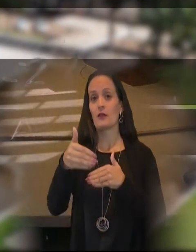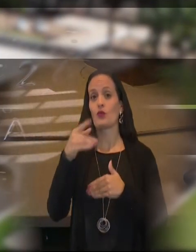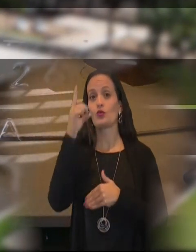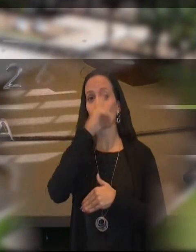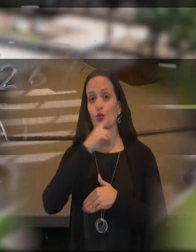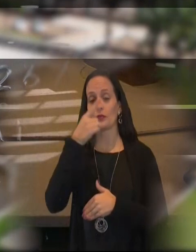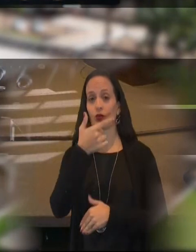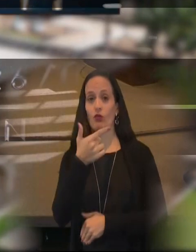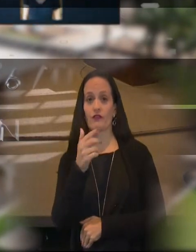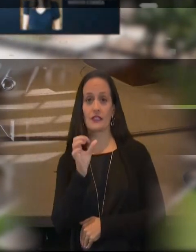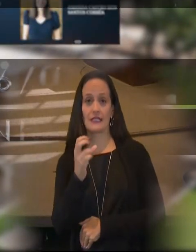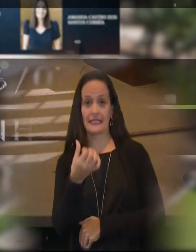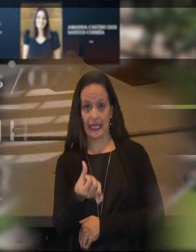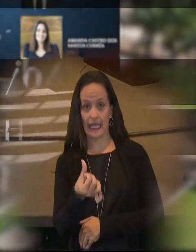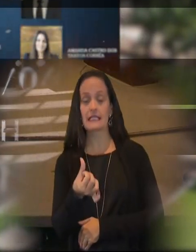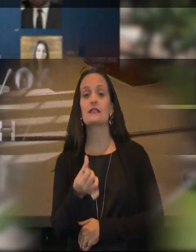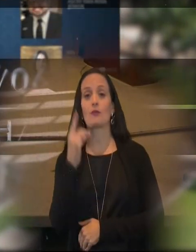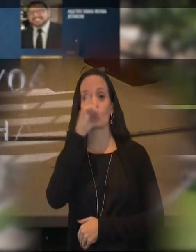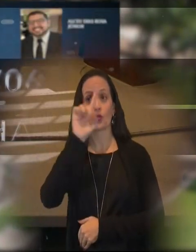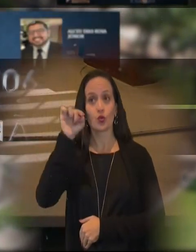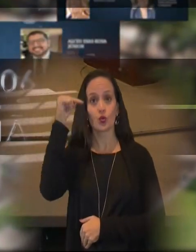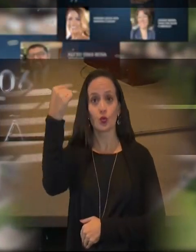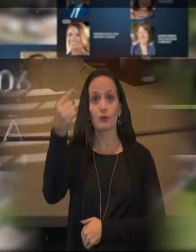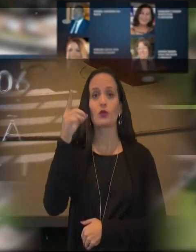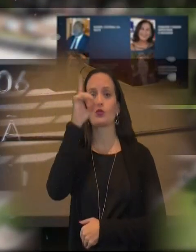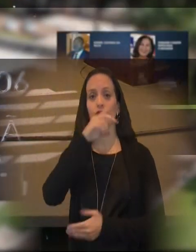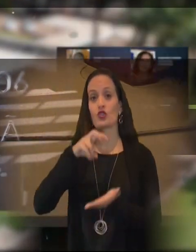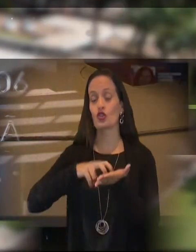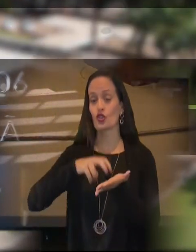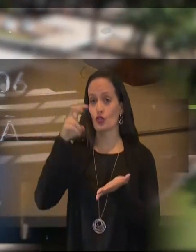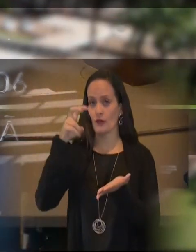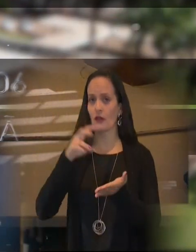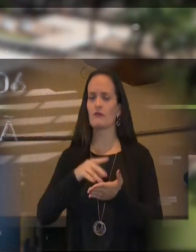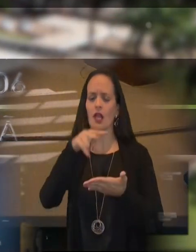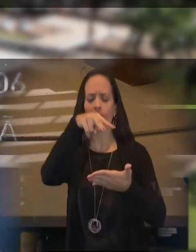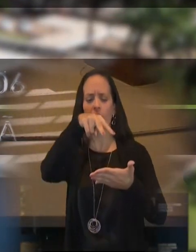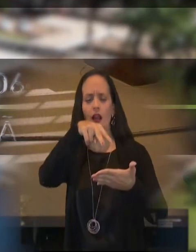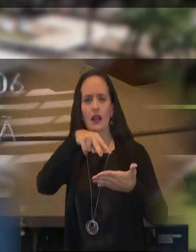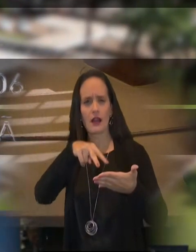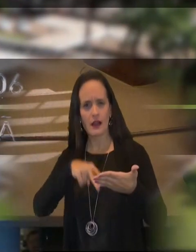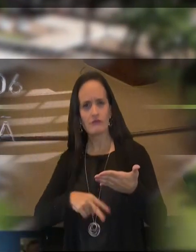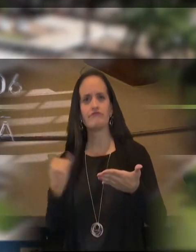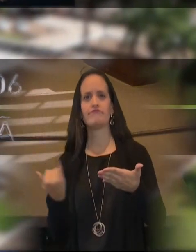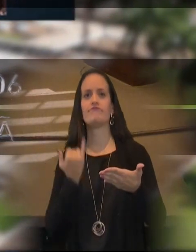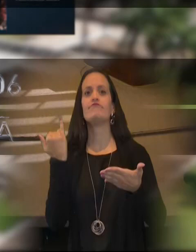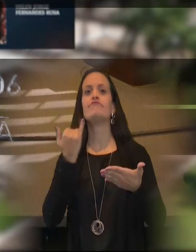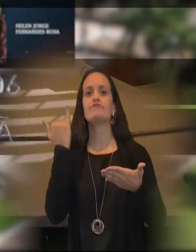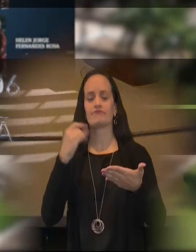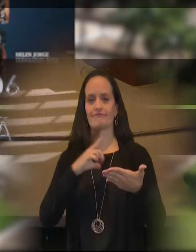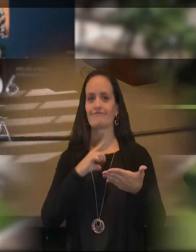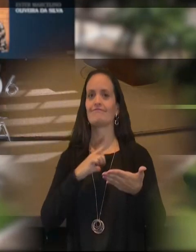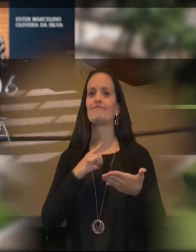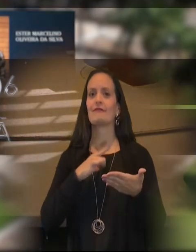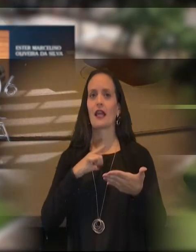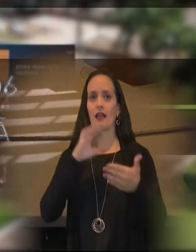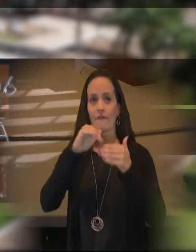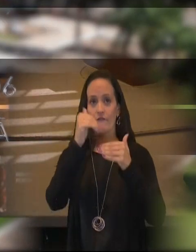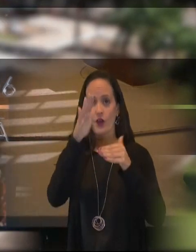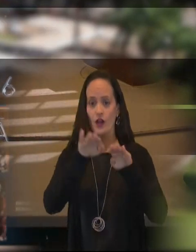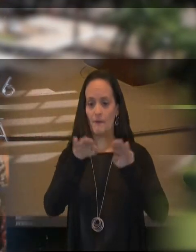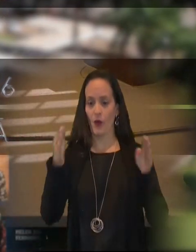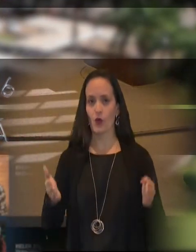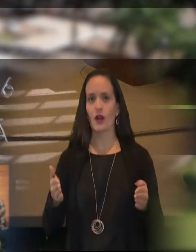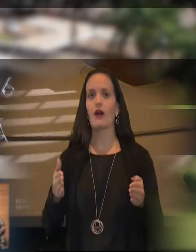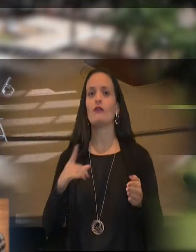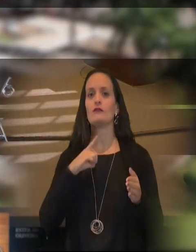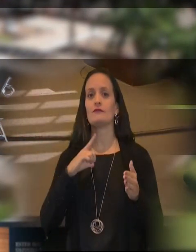domingo, 26/6, após o culto da manhã. Leia com atenção o encarte que se encontra no balcão da recepção, com a